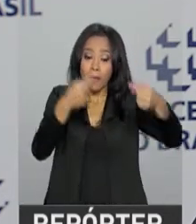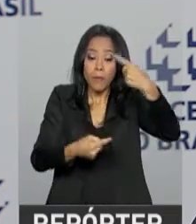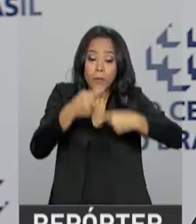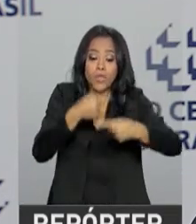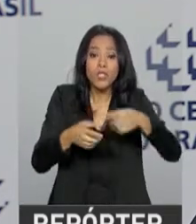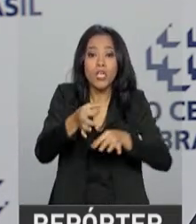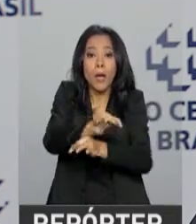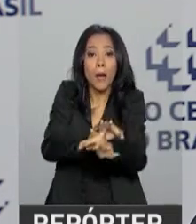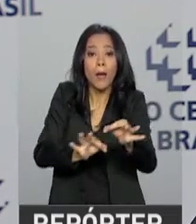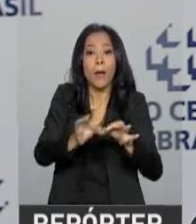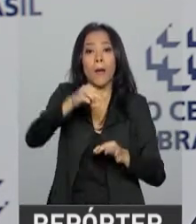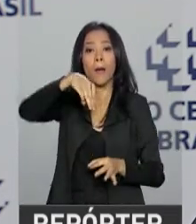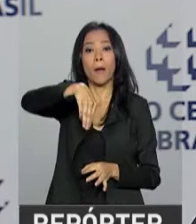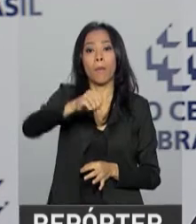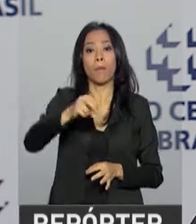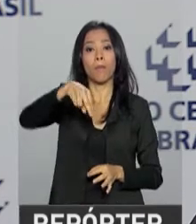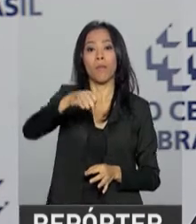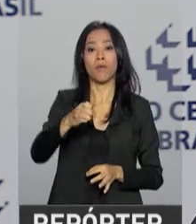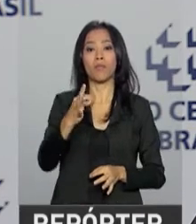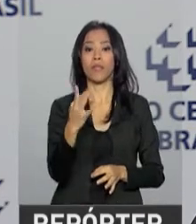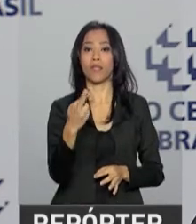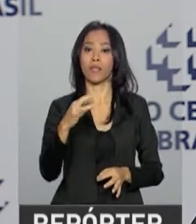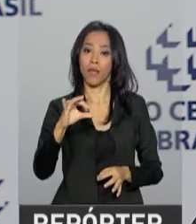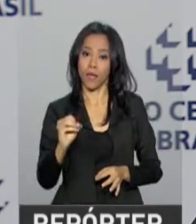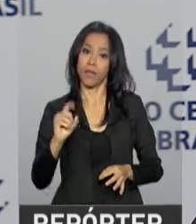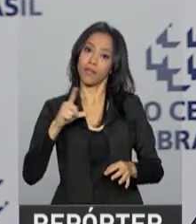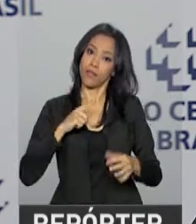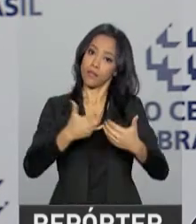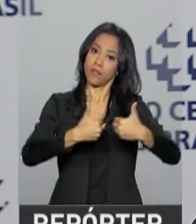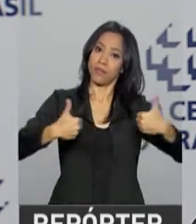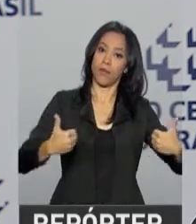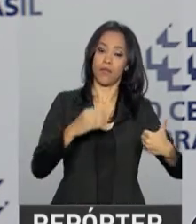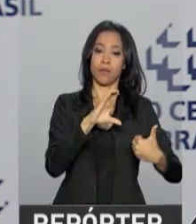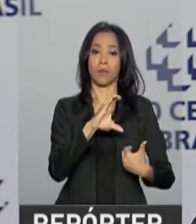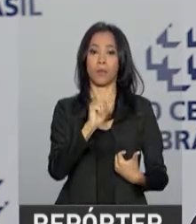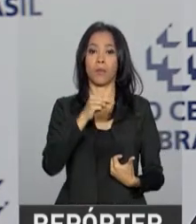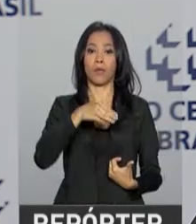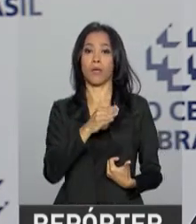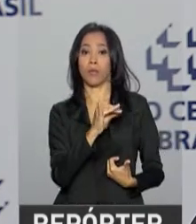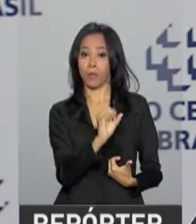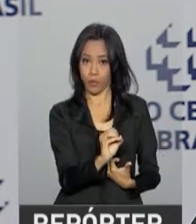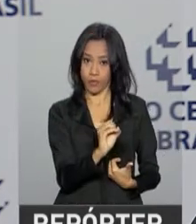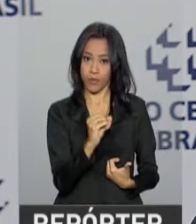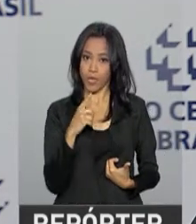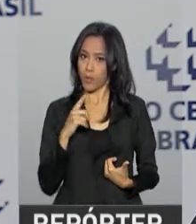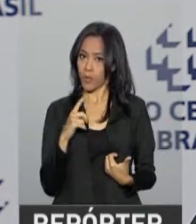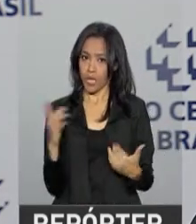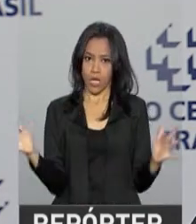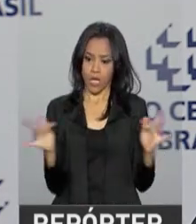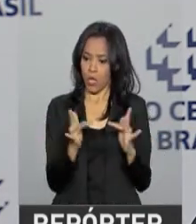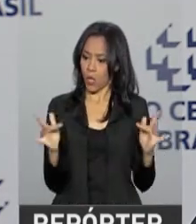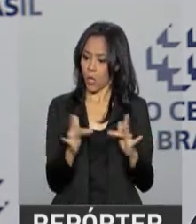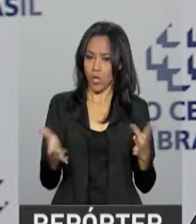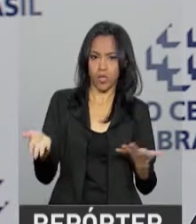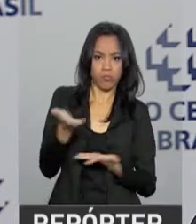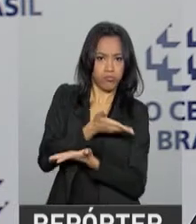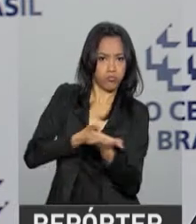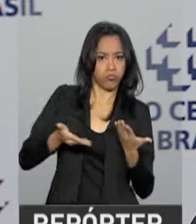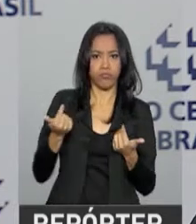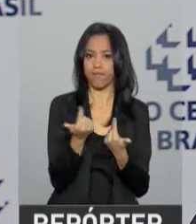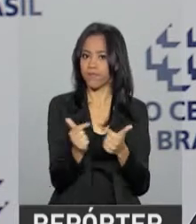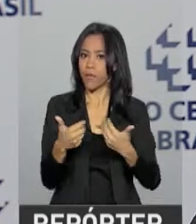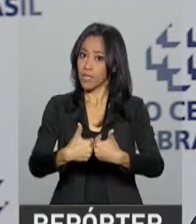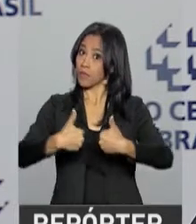essa palavra da política cambial não há relação mecânica entre